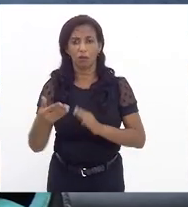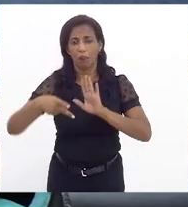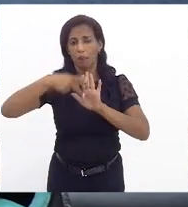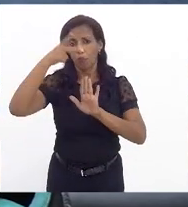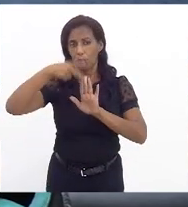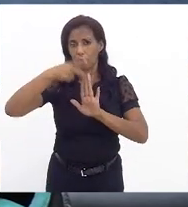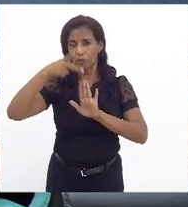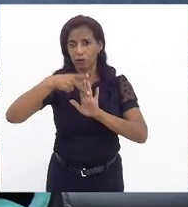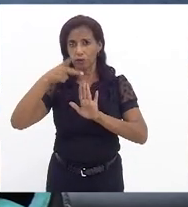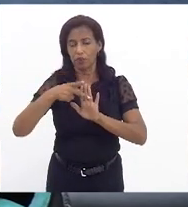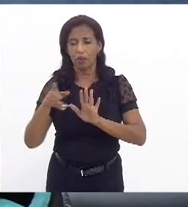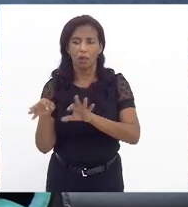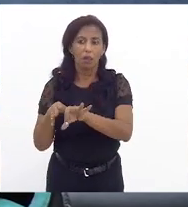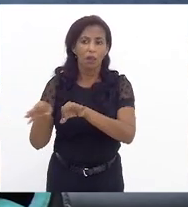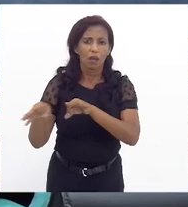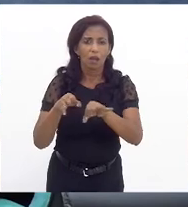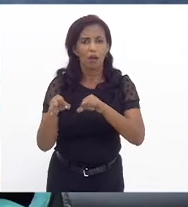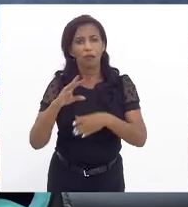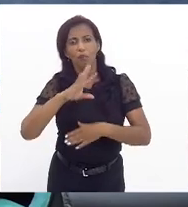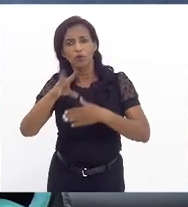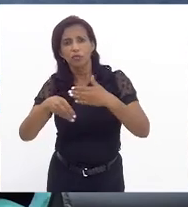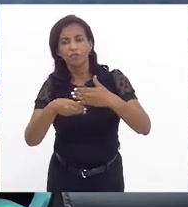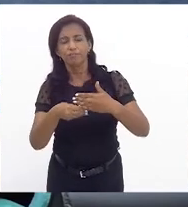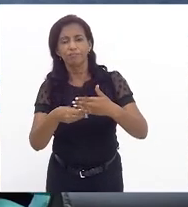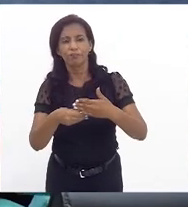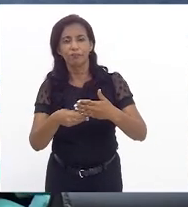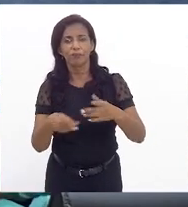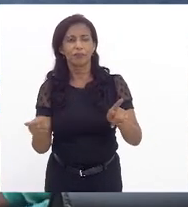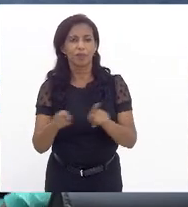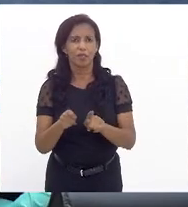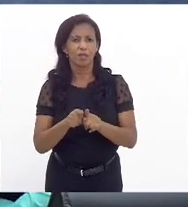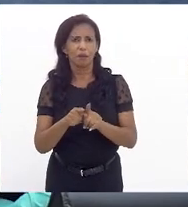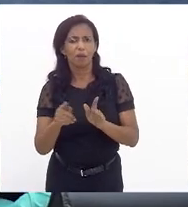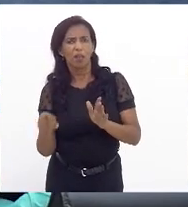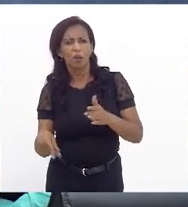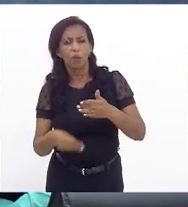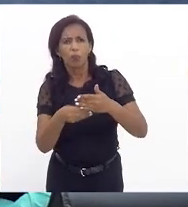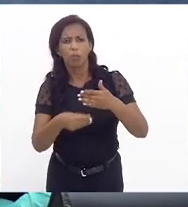portaria, as condições de implementação, inclusive agregar